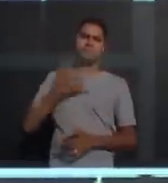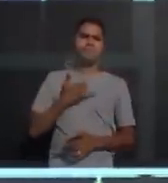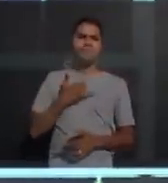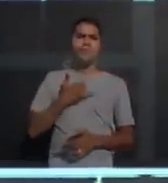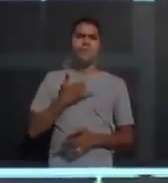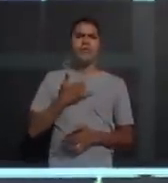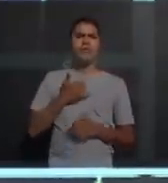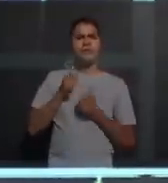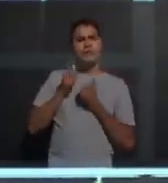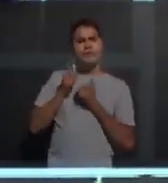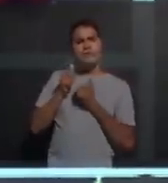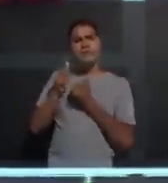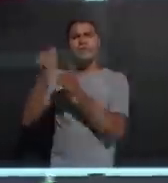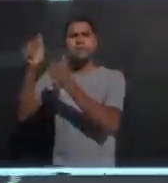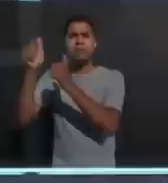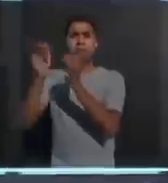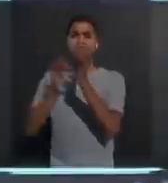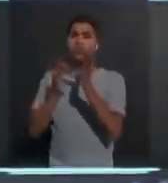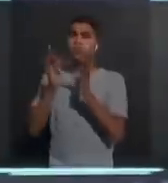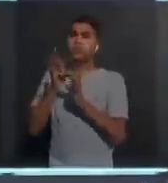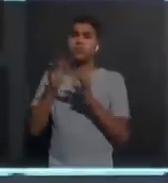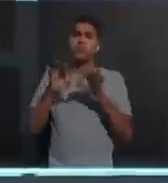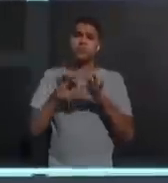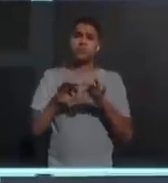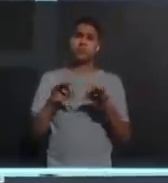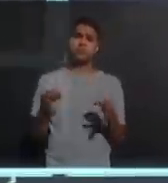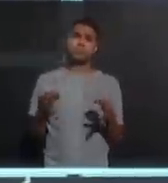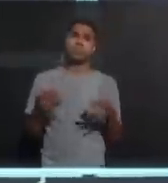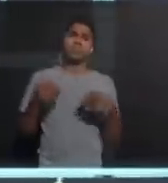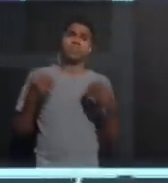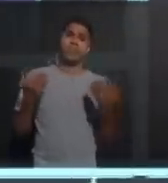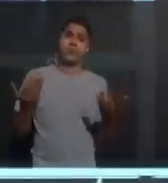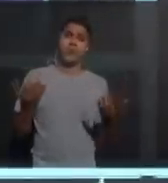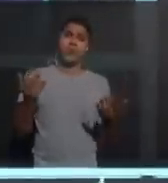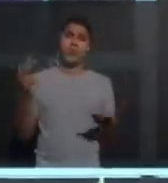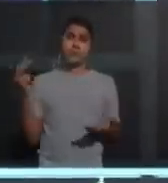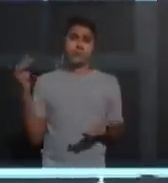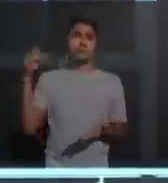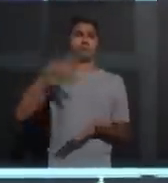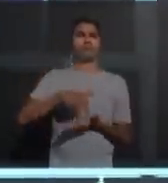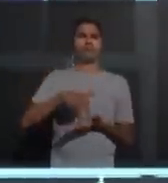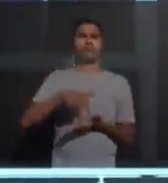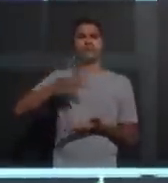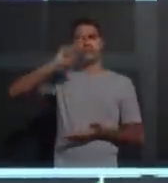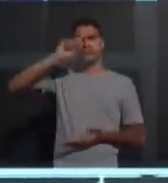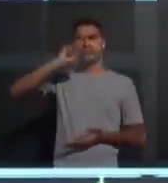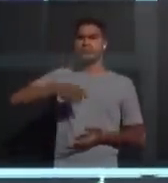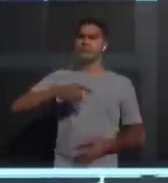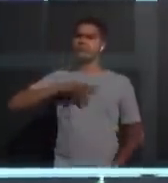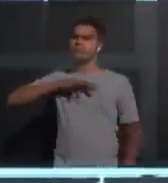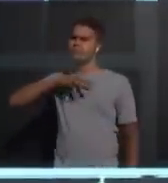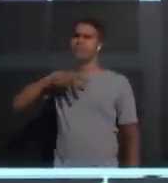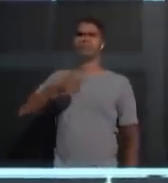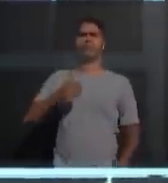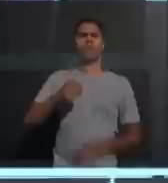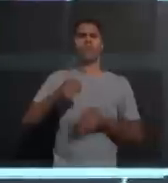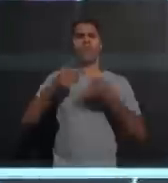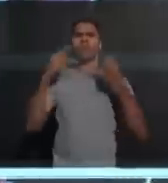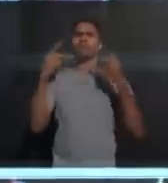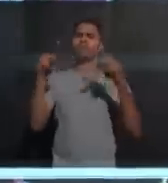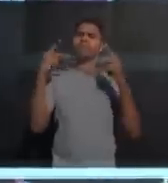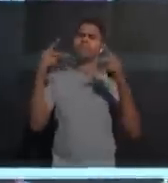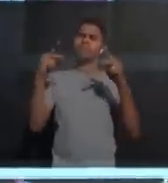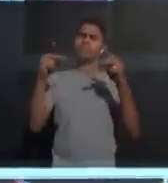tenho que seguir os passos dele jesus é simples então para eu subir a que ele terá autoridade ousadia para poder ministrar